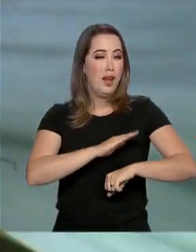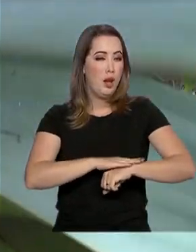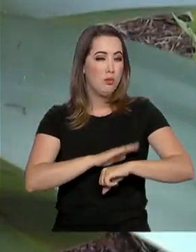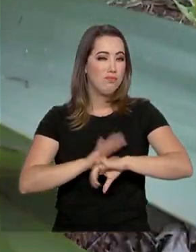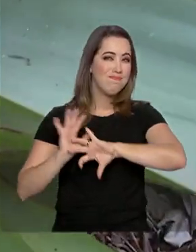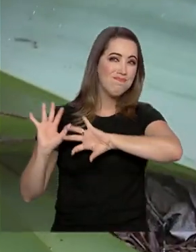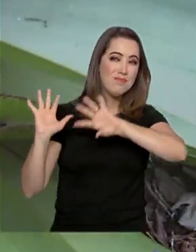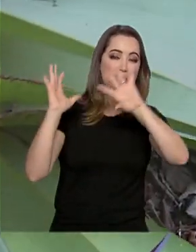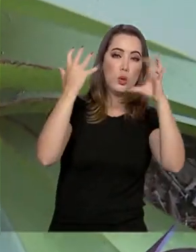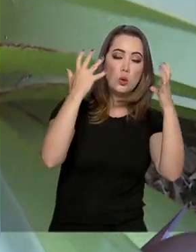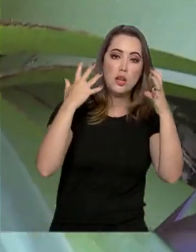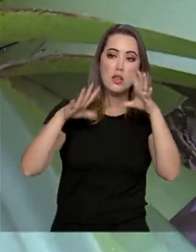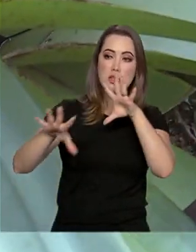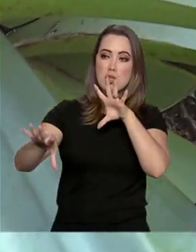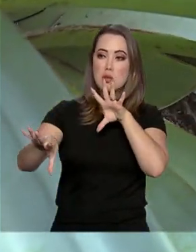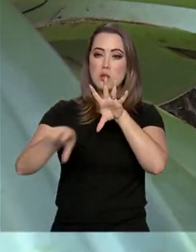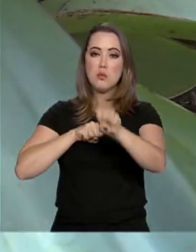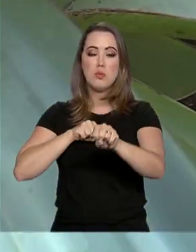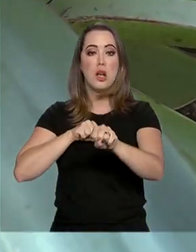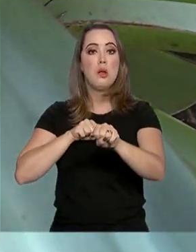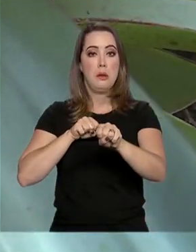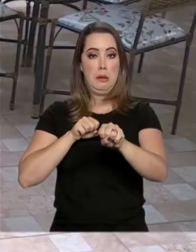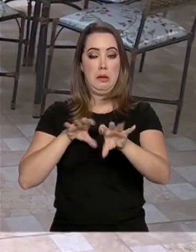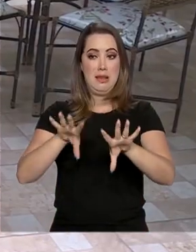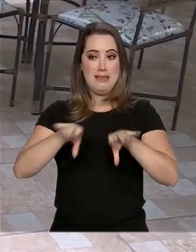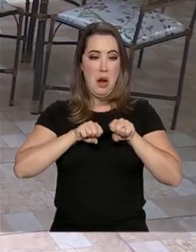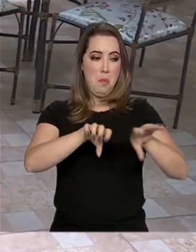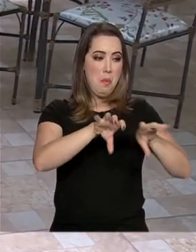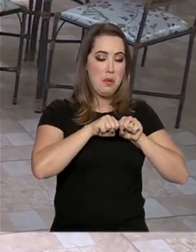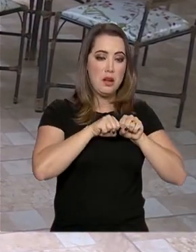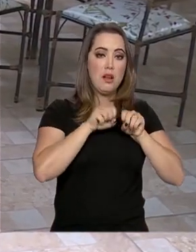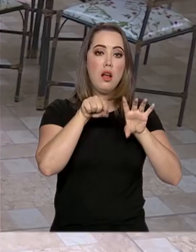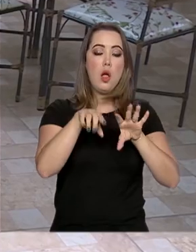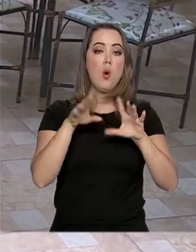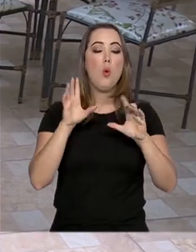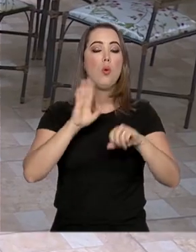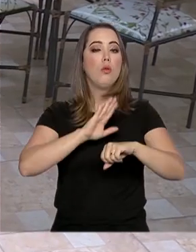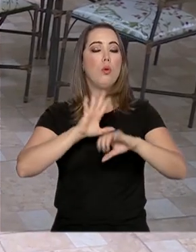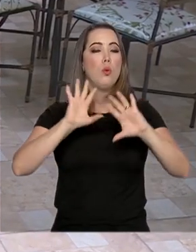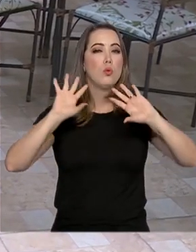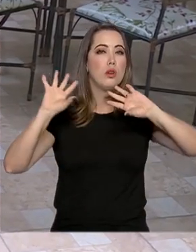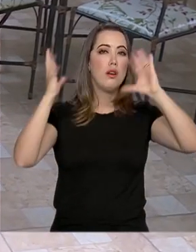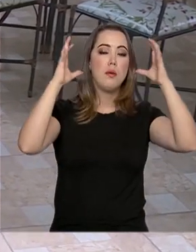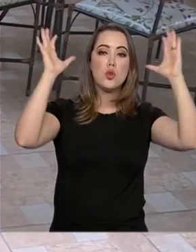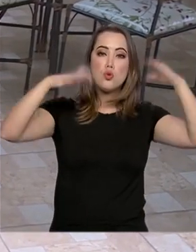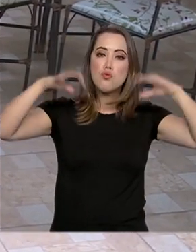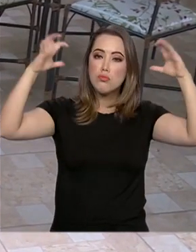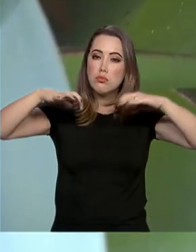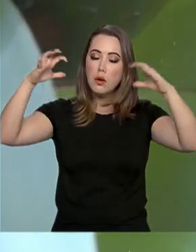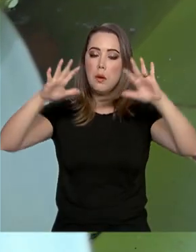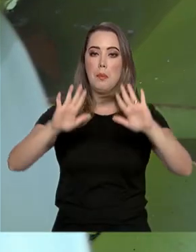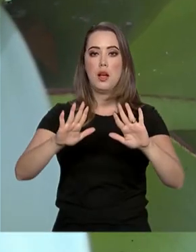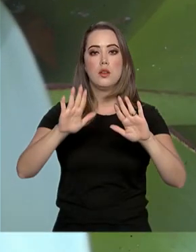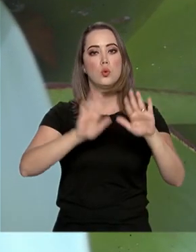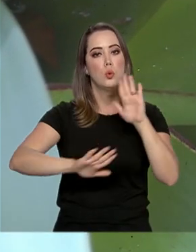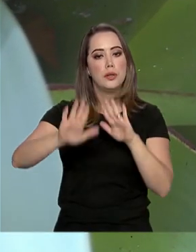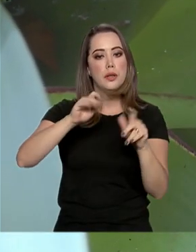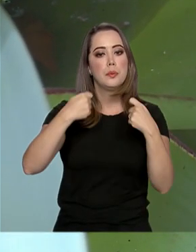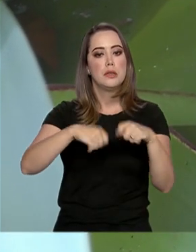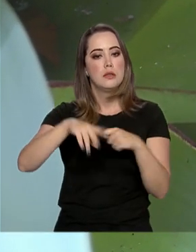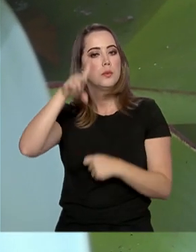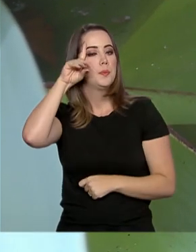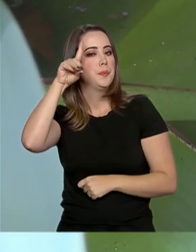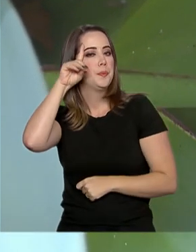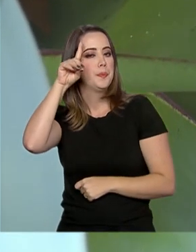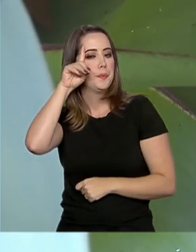maior transmissão são os meses mais chuvosos, mas é importante manter os cuidados todos os dias, porque os ovos